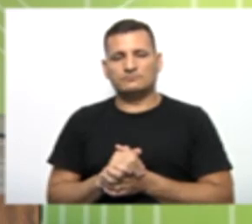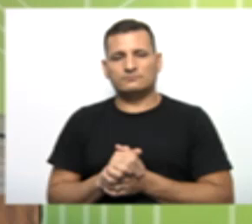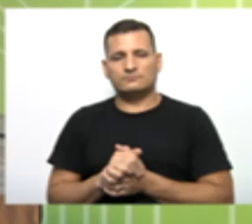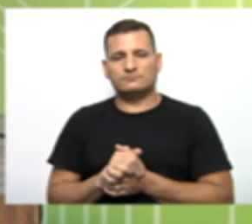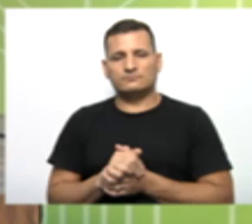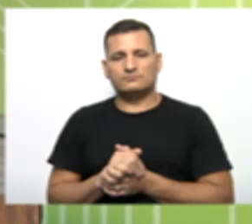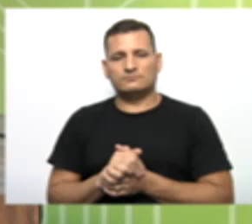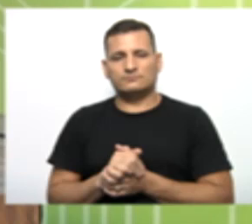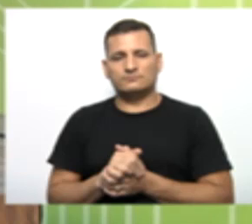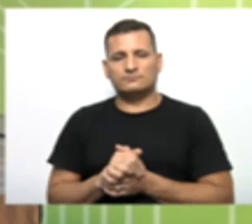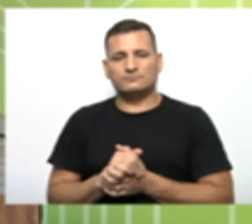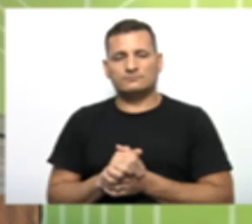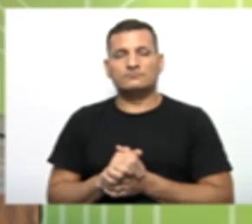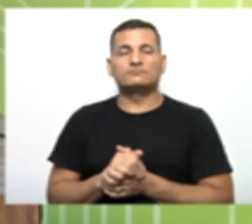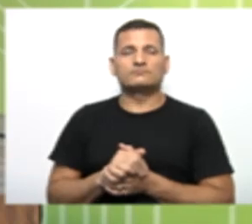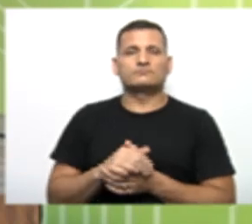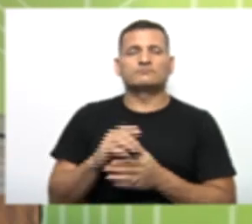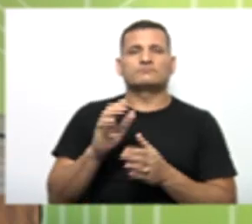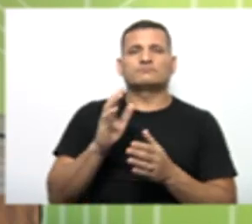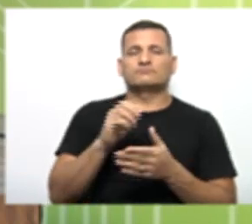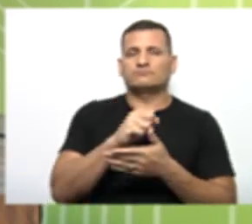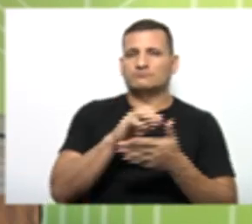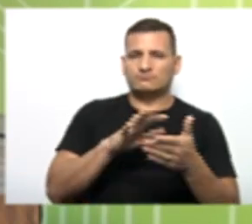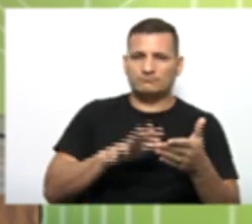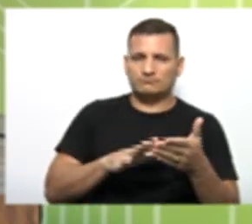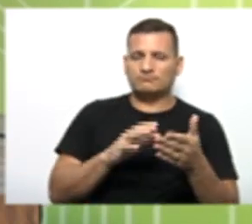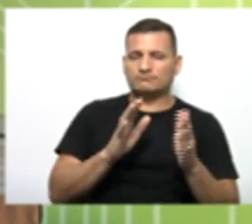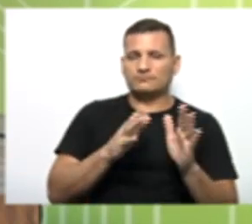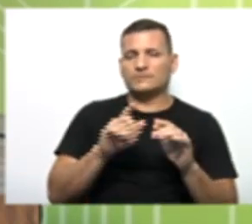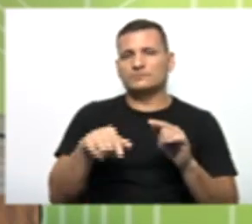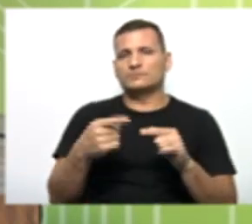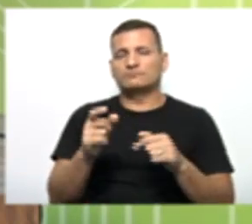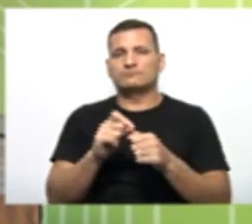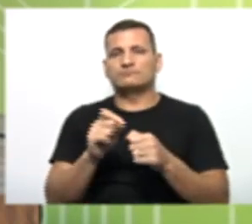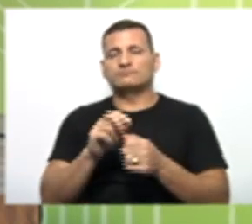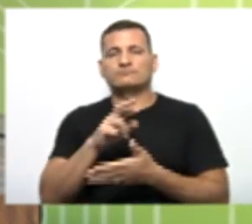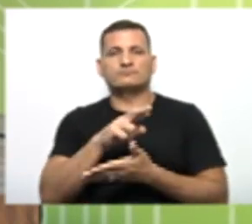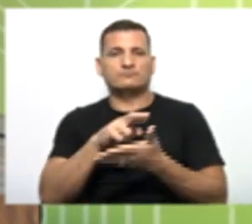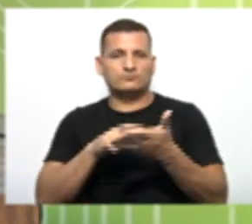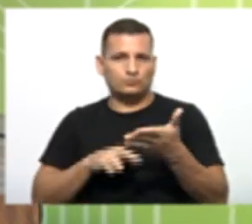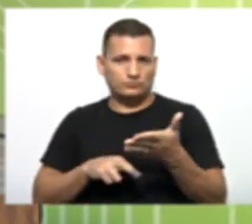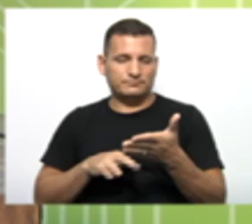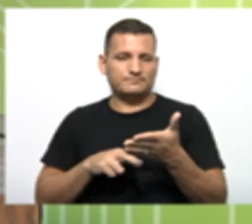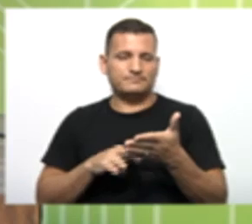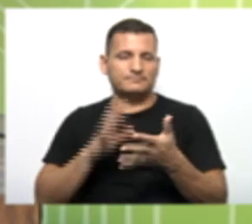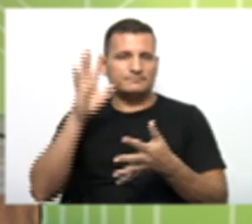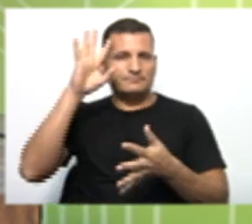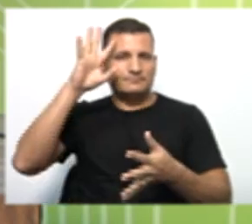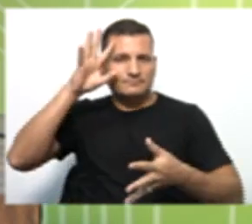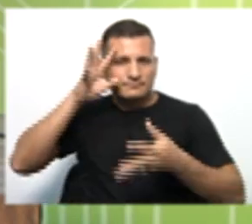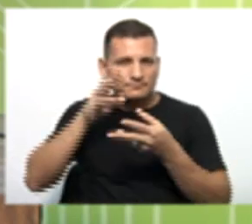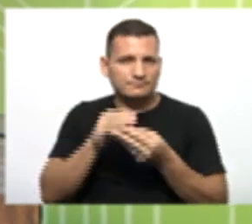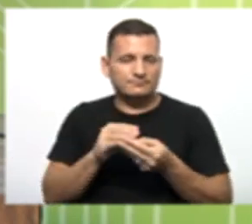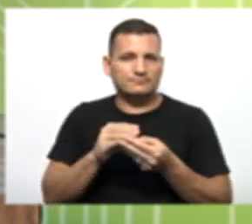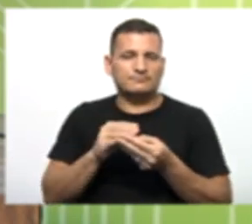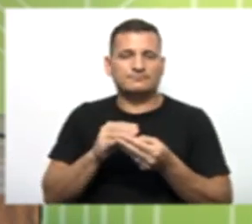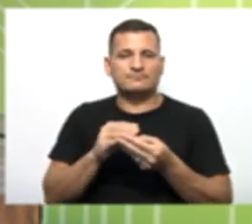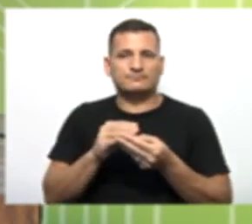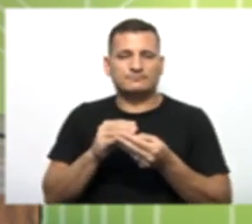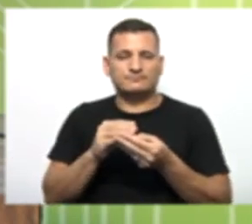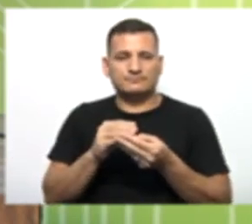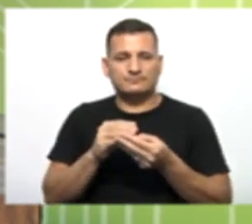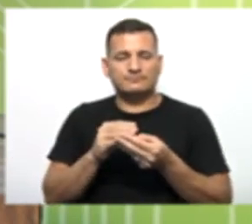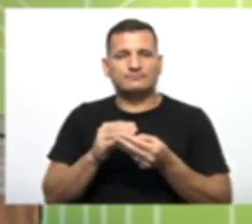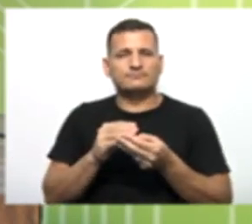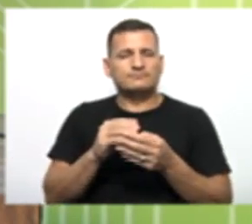aí, após feito isso, vão ter que fazer um relatório concluindo todo esse trabalho, identificando quais são